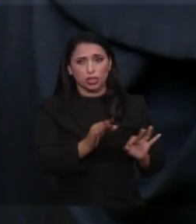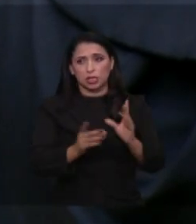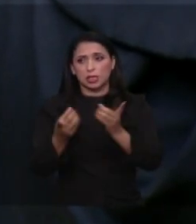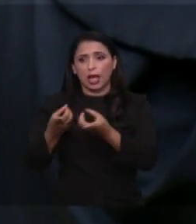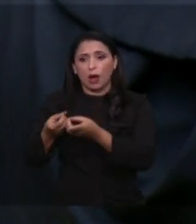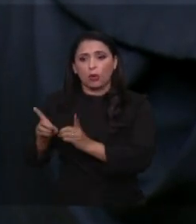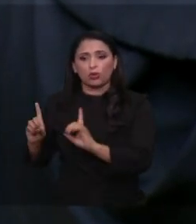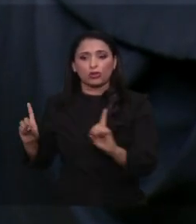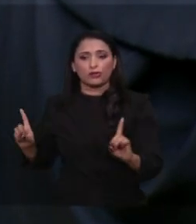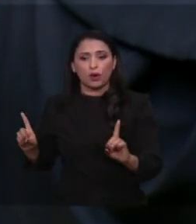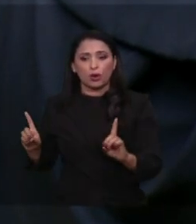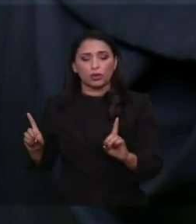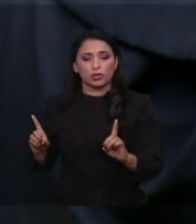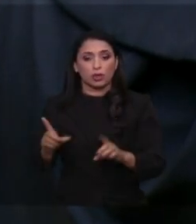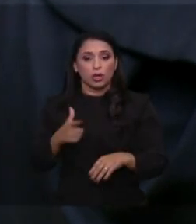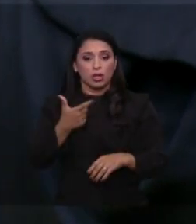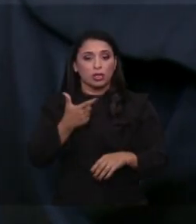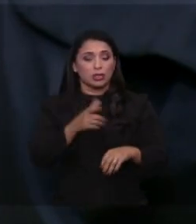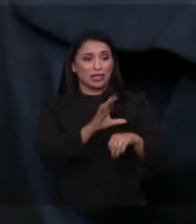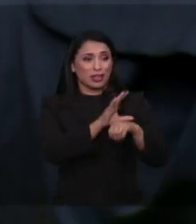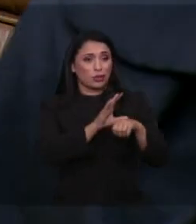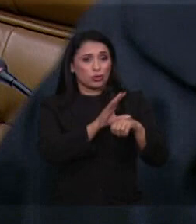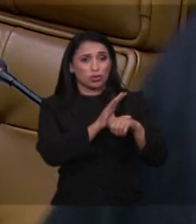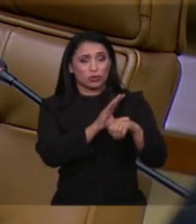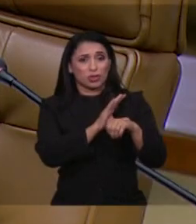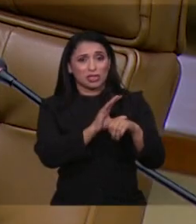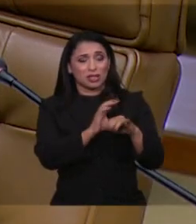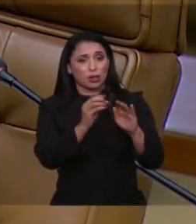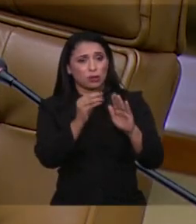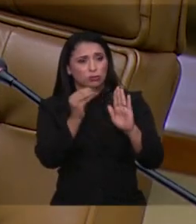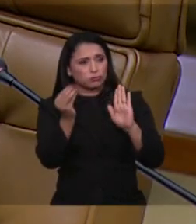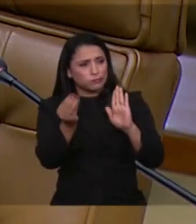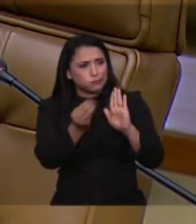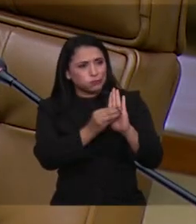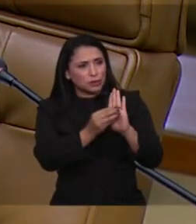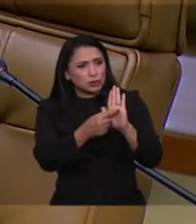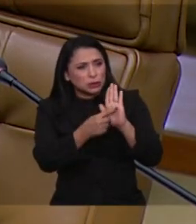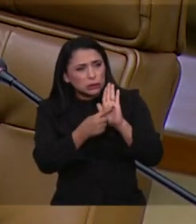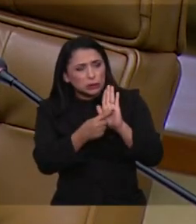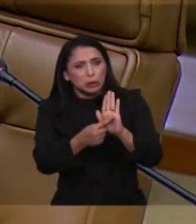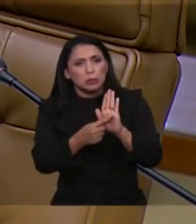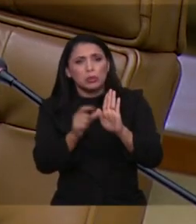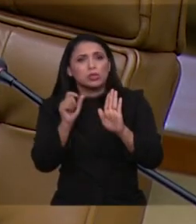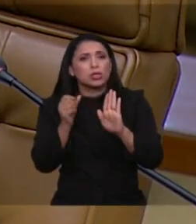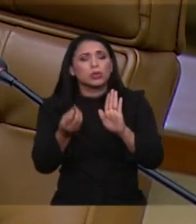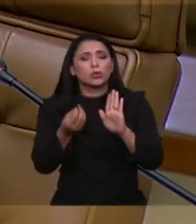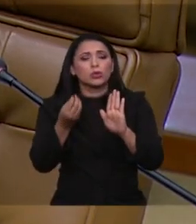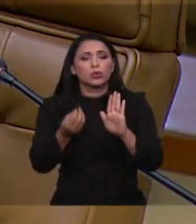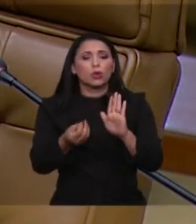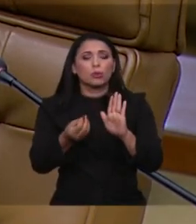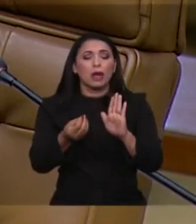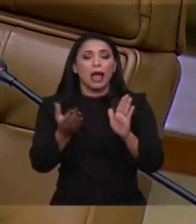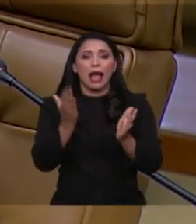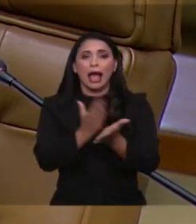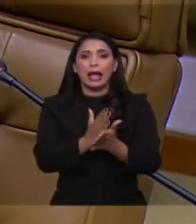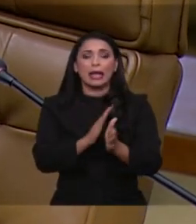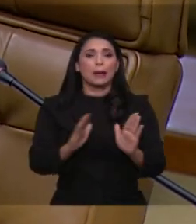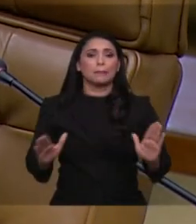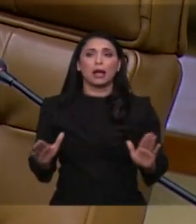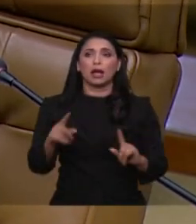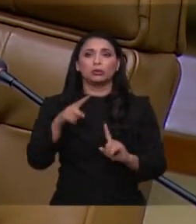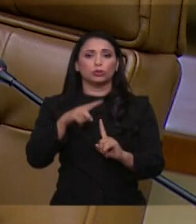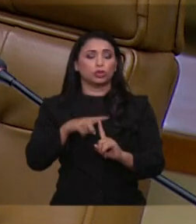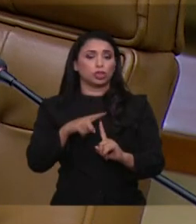Não houve um mandamento constitucional expresso para se extinguir uma das